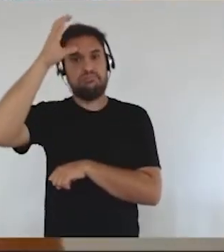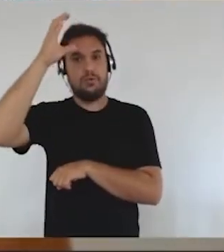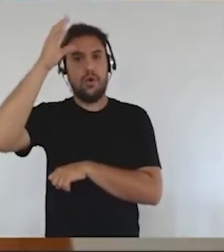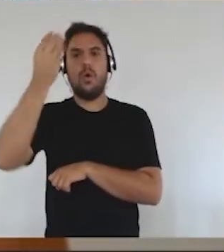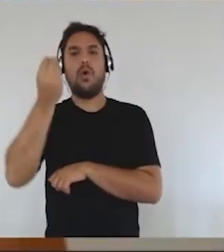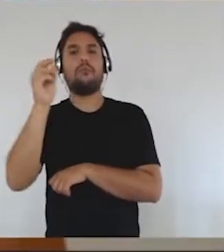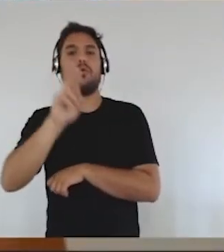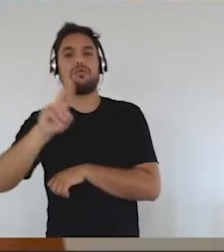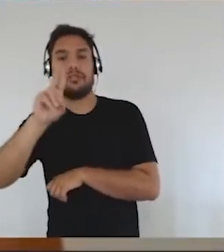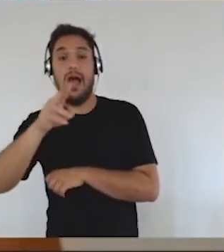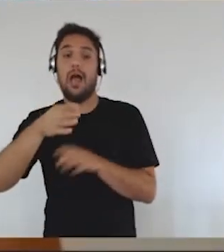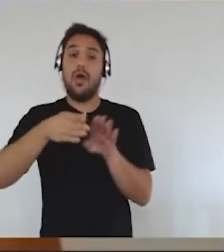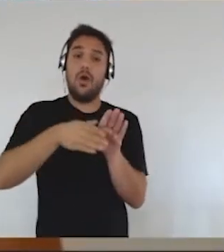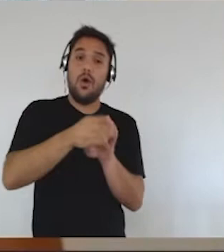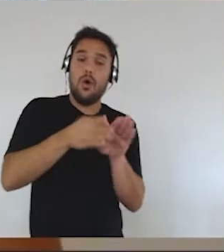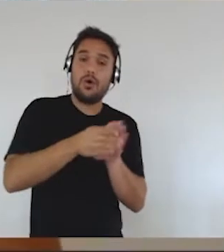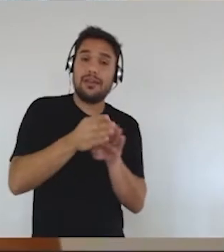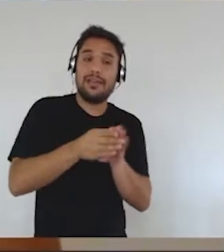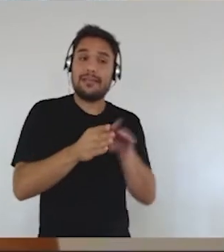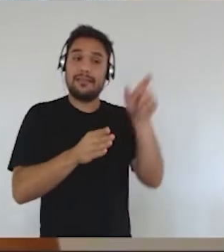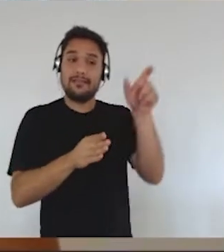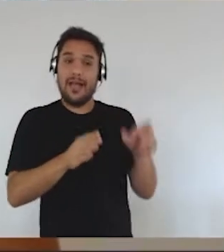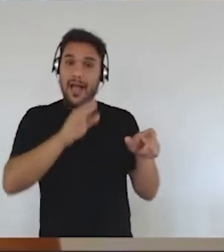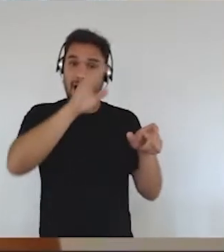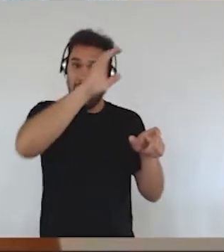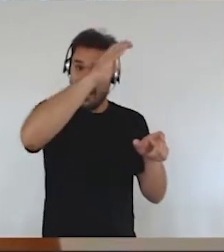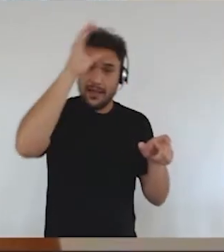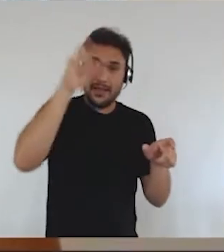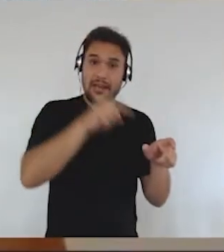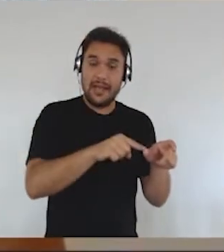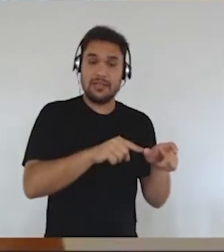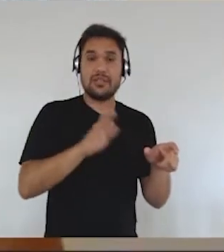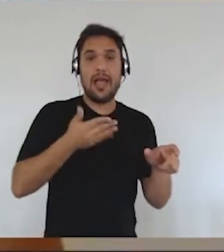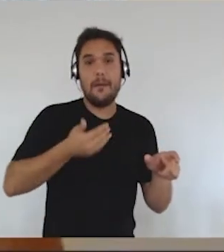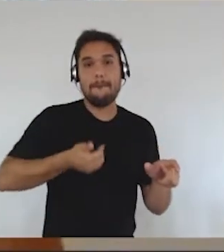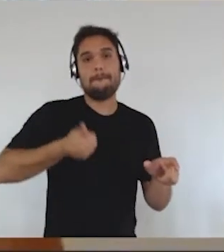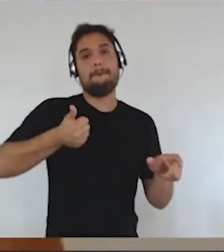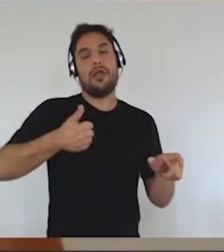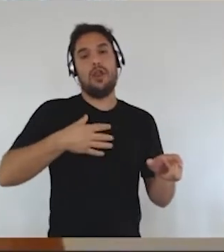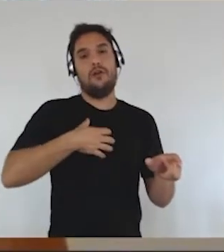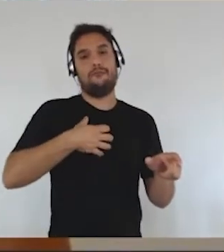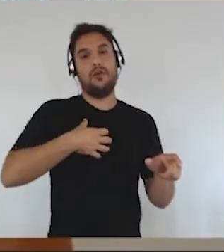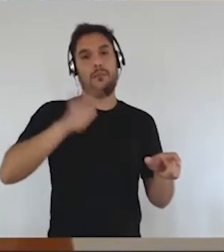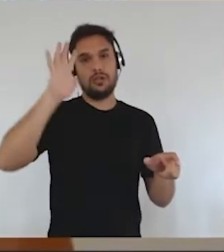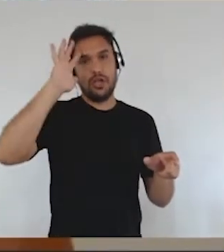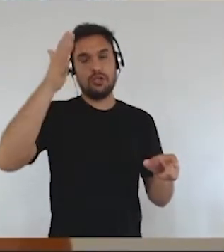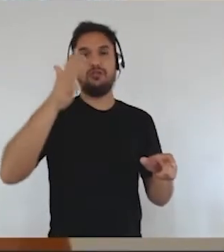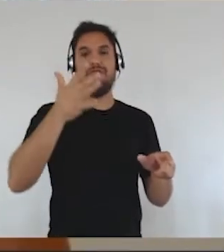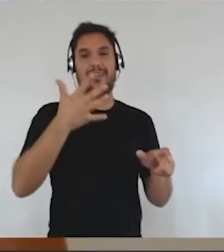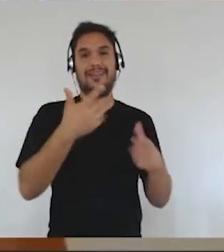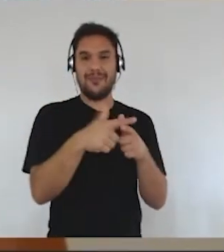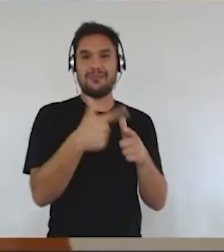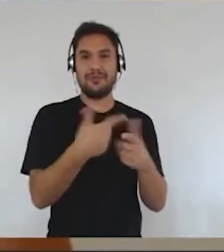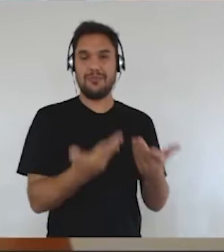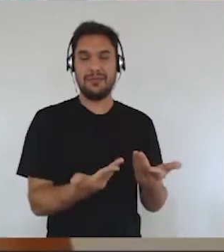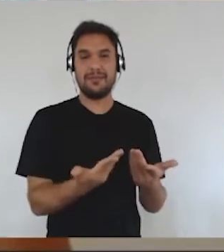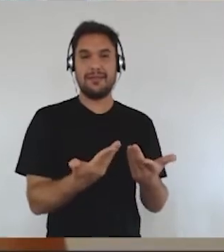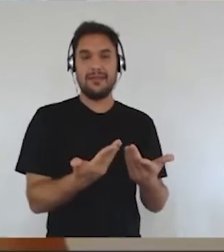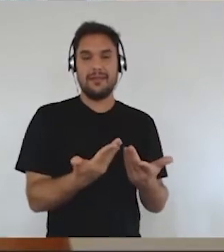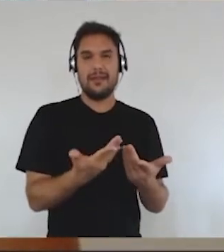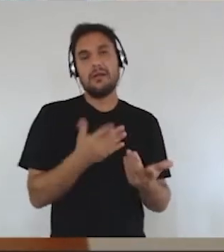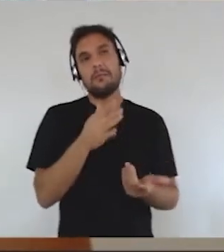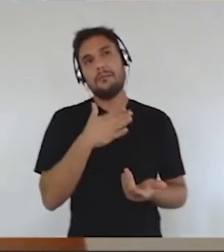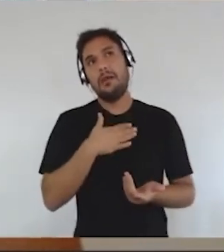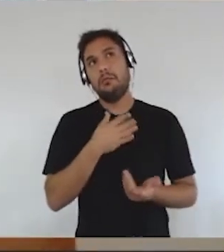explicar, orientar aos seus clientes que essa forma de solução de conflito eu